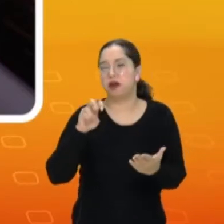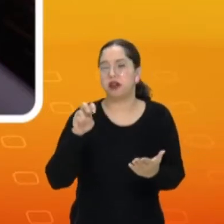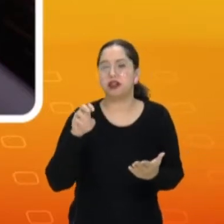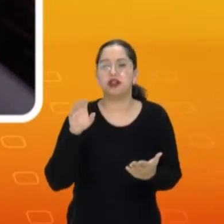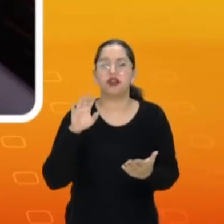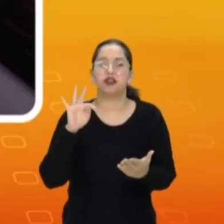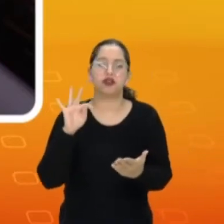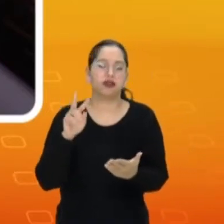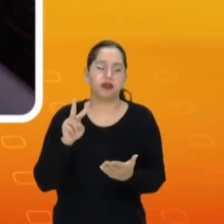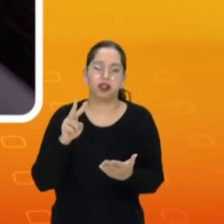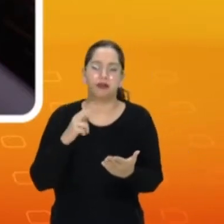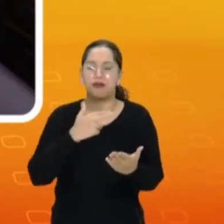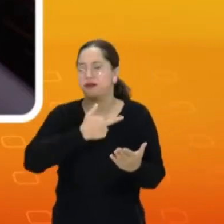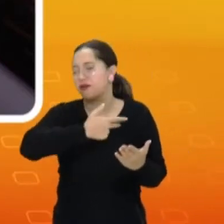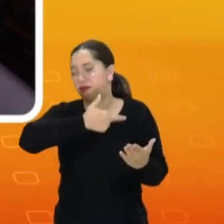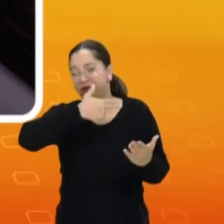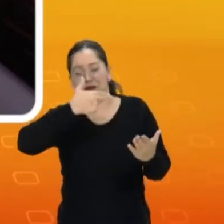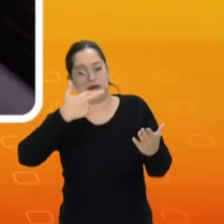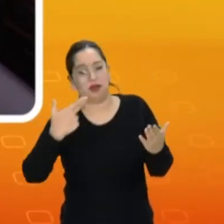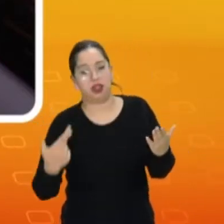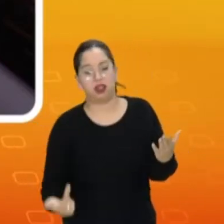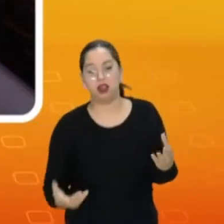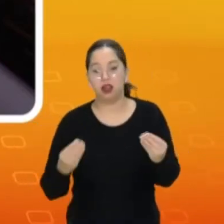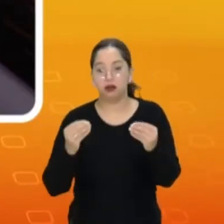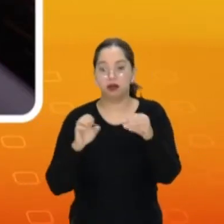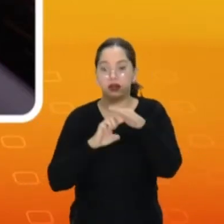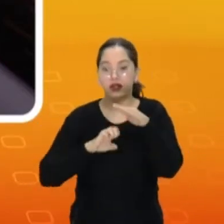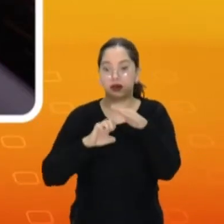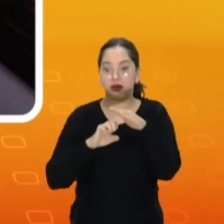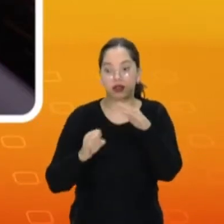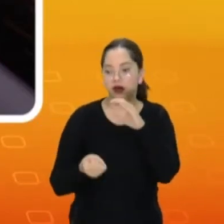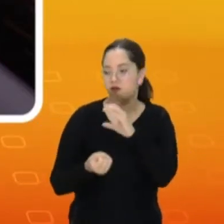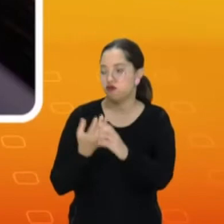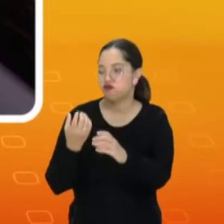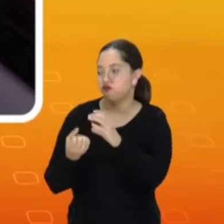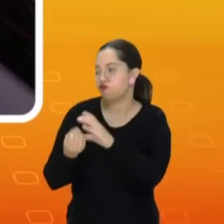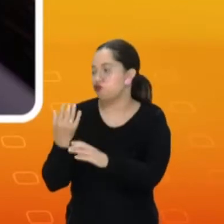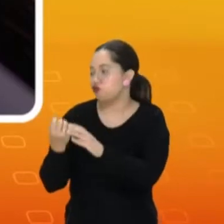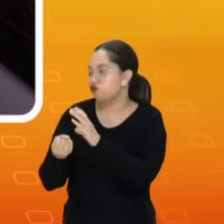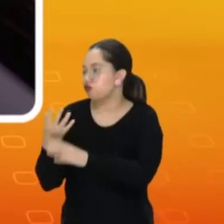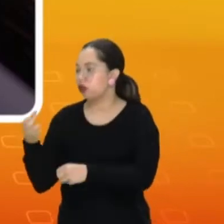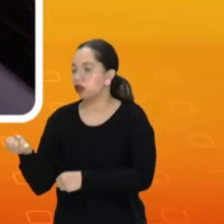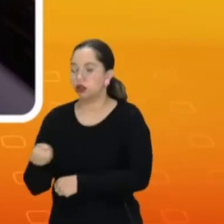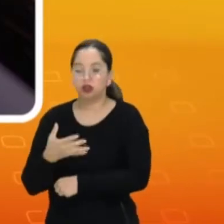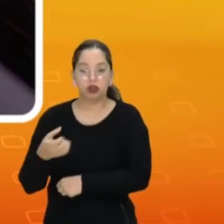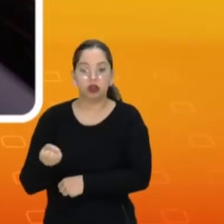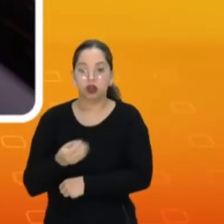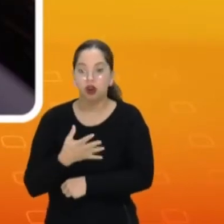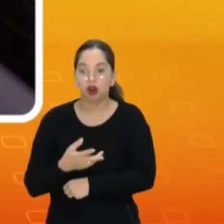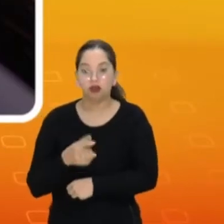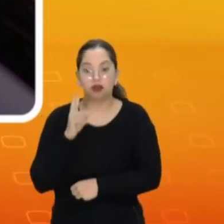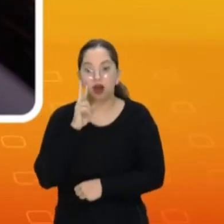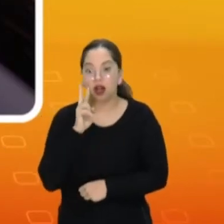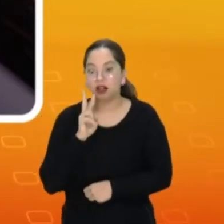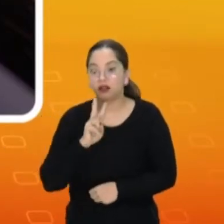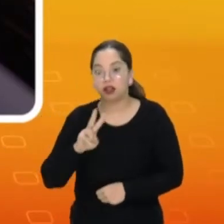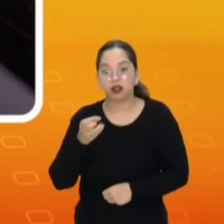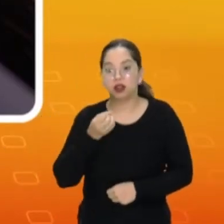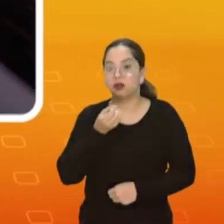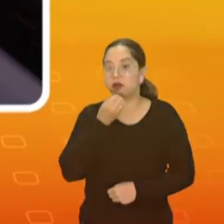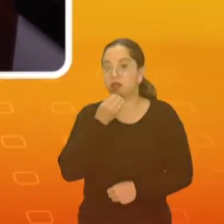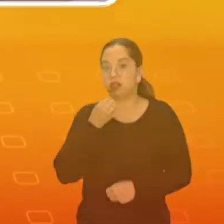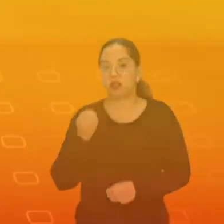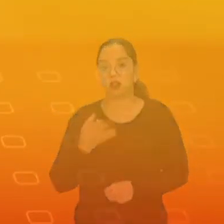então é muitas dessas empresas que estão se reinventando E aproveitando as oportunidades utilizam a nuvem como base dessa transformação